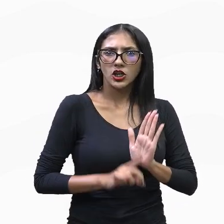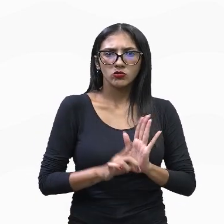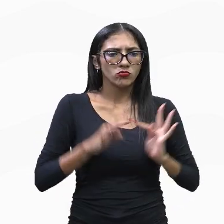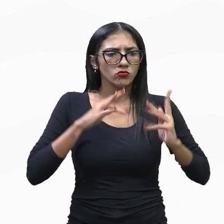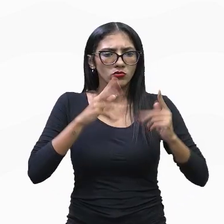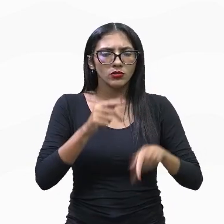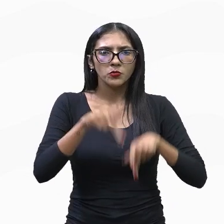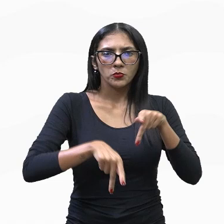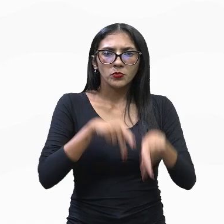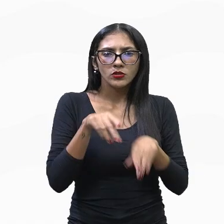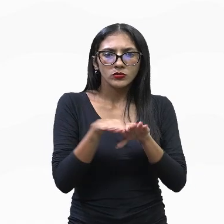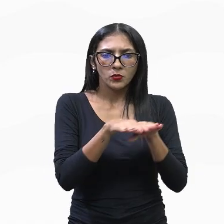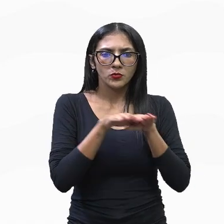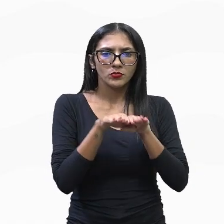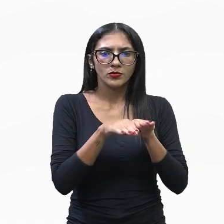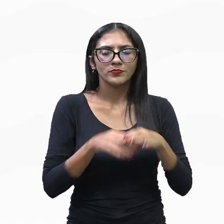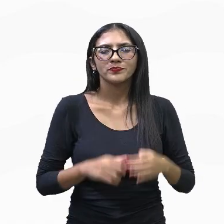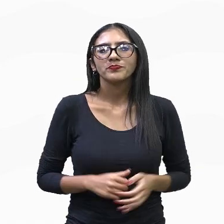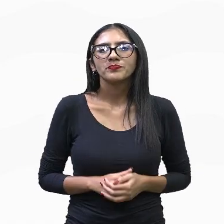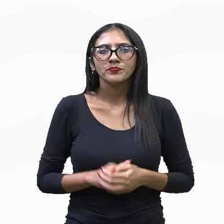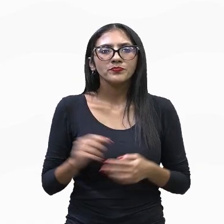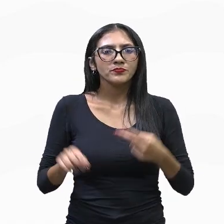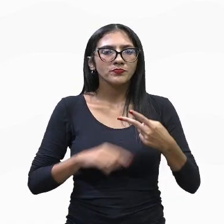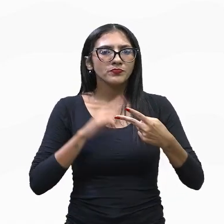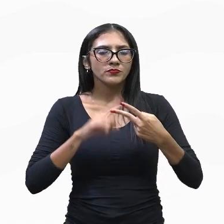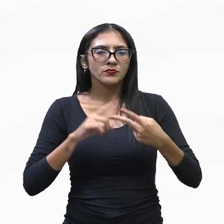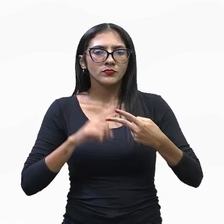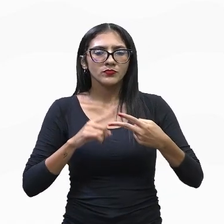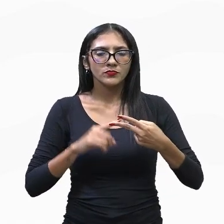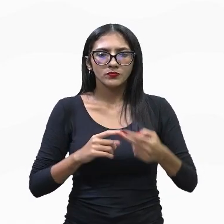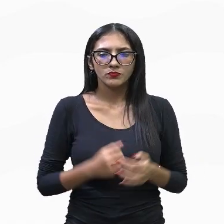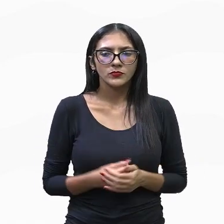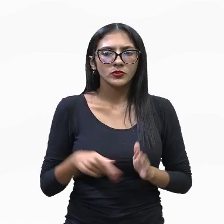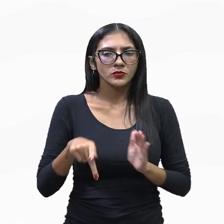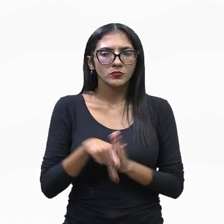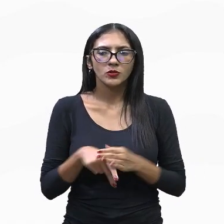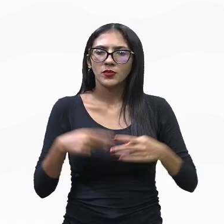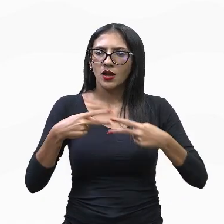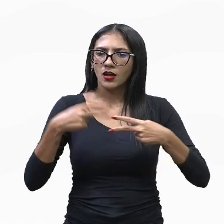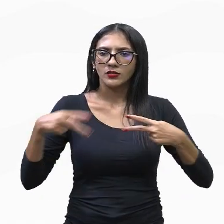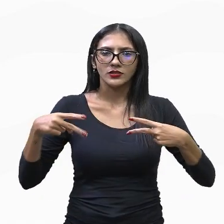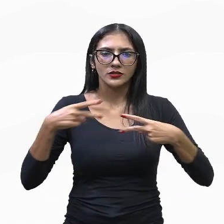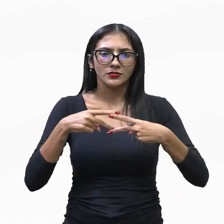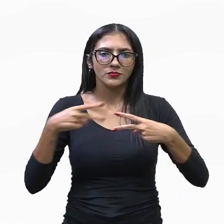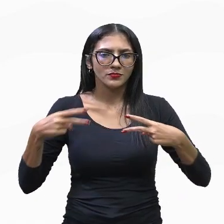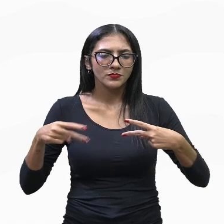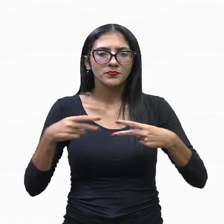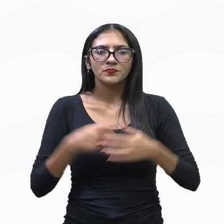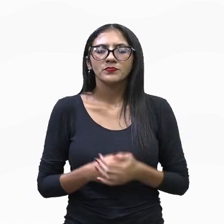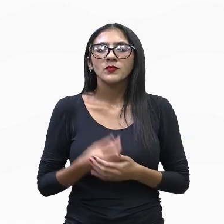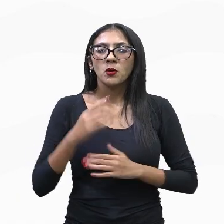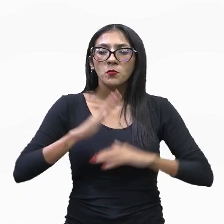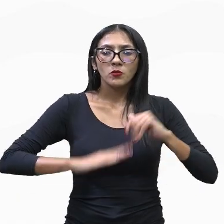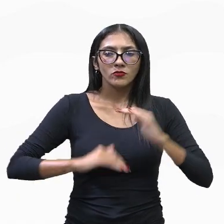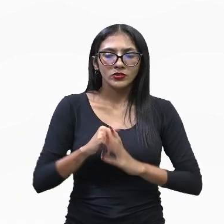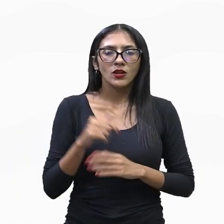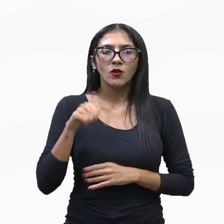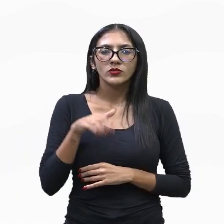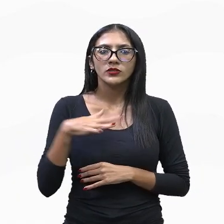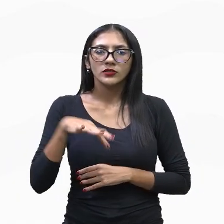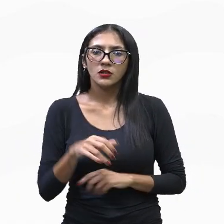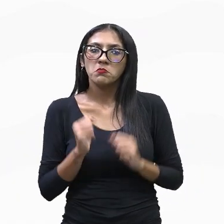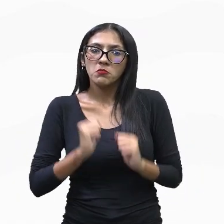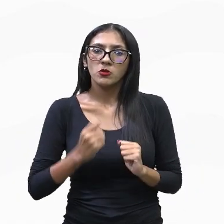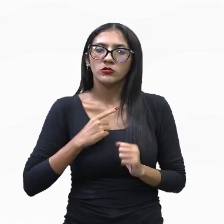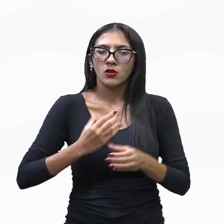cidadão. Vamos, outro ramo aqui do direito, direito administrativo. O profissional dessa área pode trabalhar no processo de